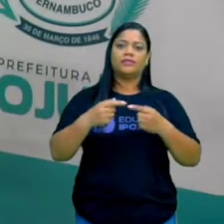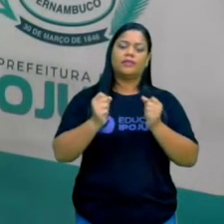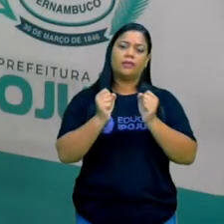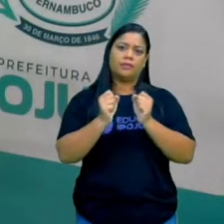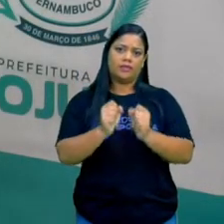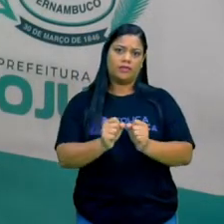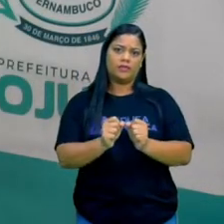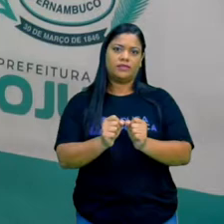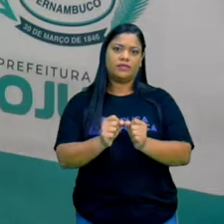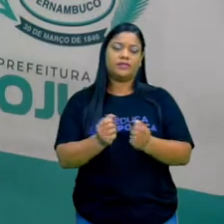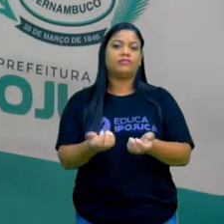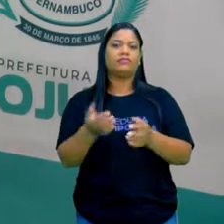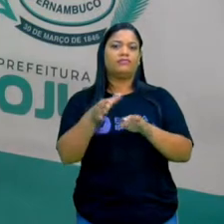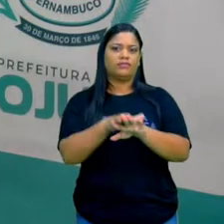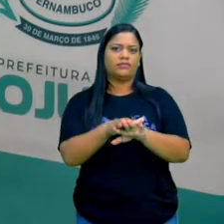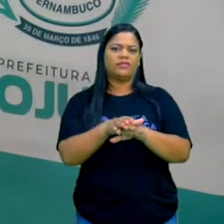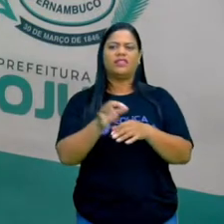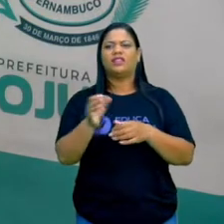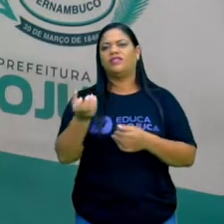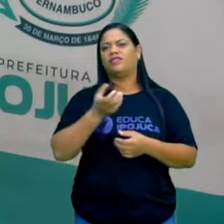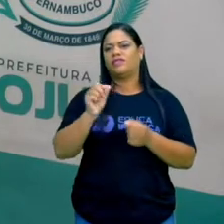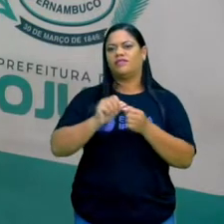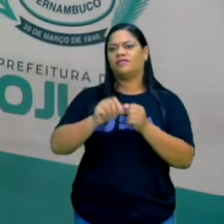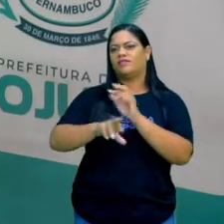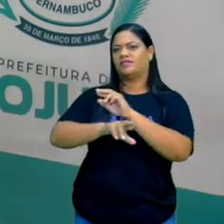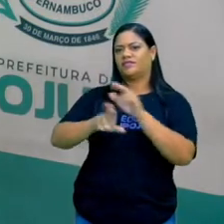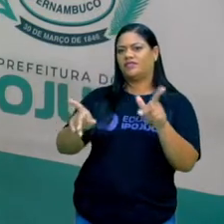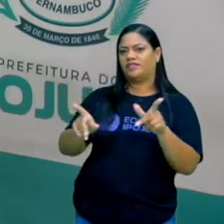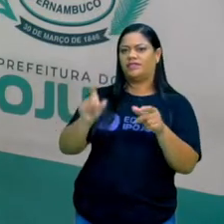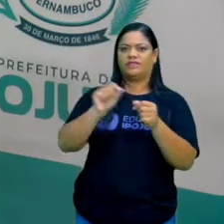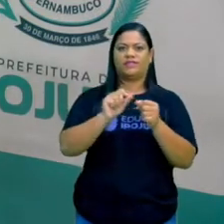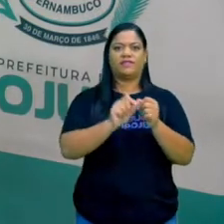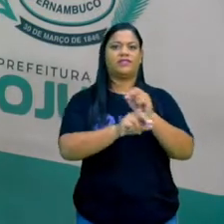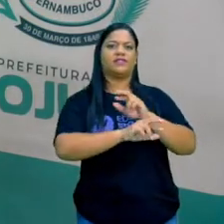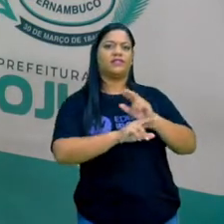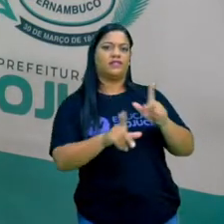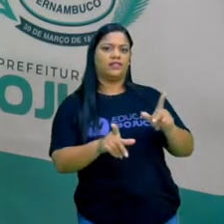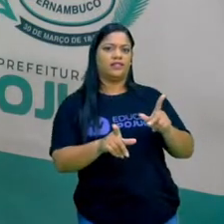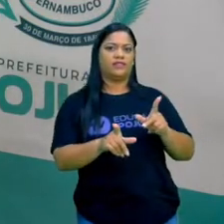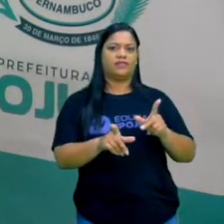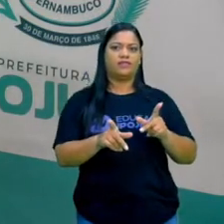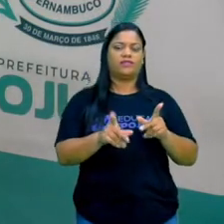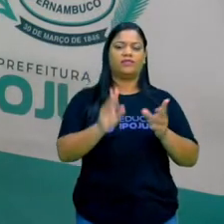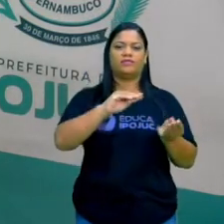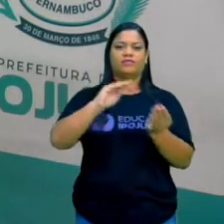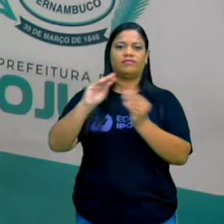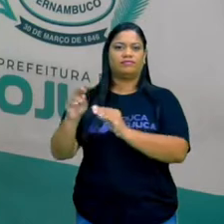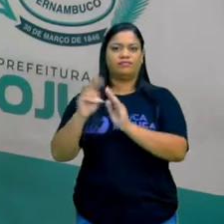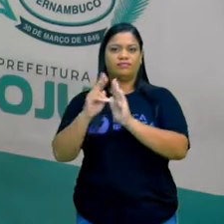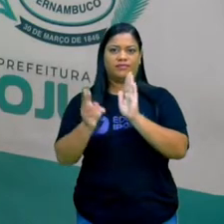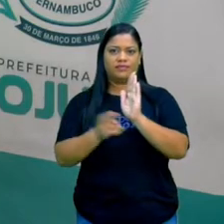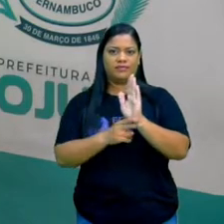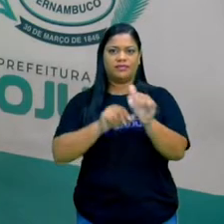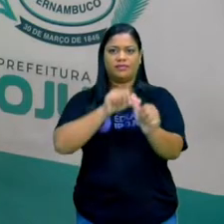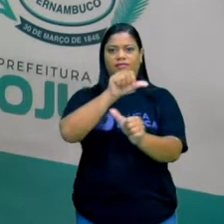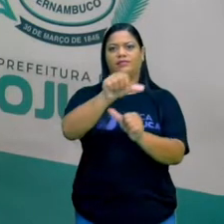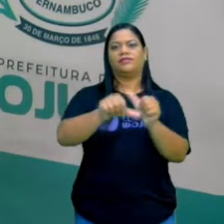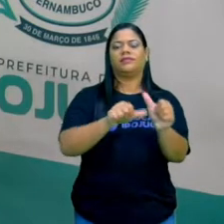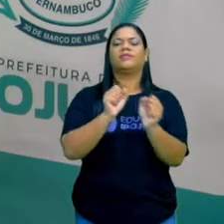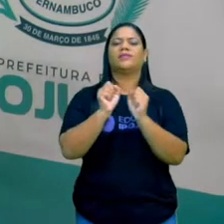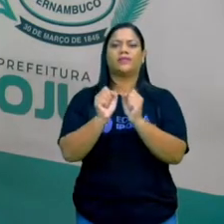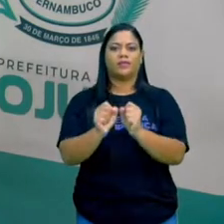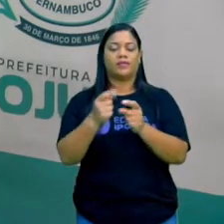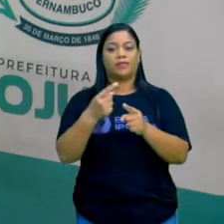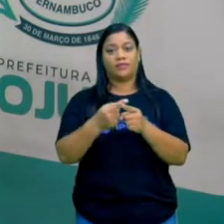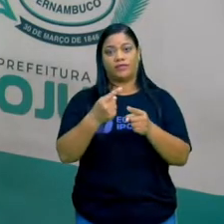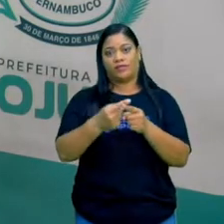ele pode adaptar. Ah, hoje eu quero fazer assim. Ah, hoje vamos fazer assim. Vamos tirar essa regra, vamos botar essa. Pode adaptar,